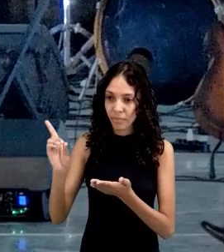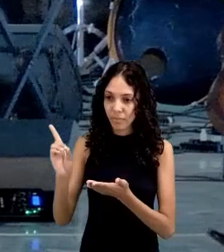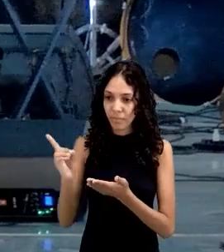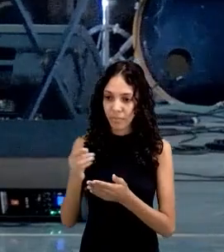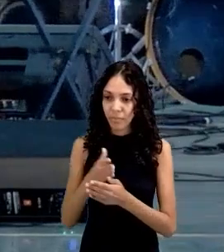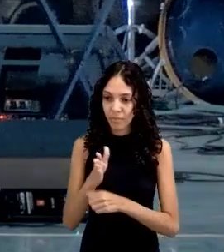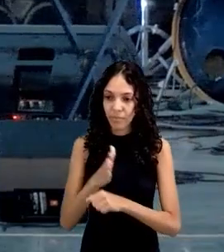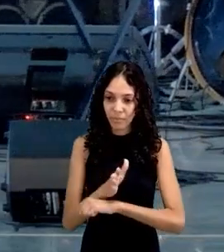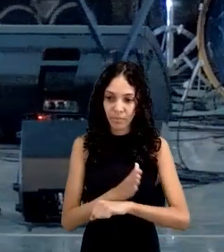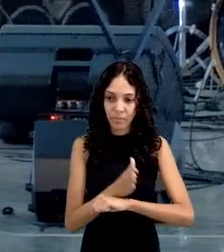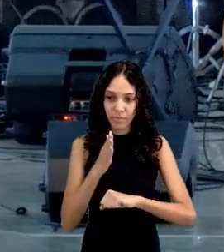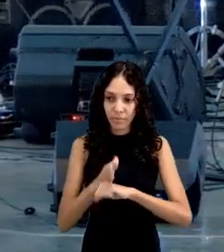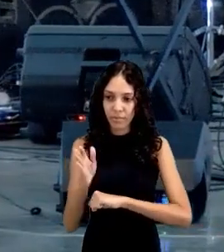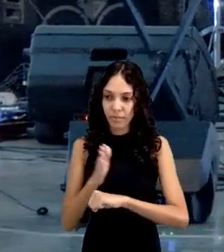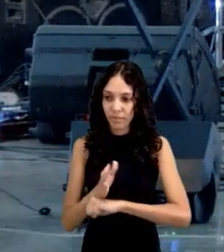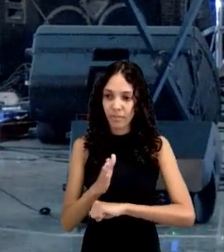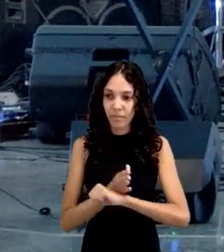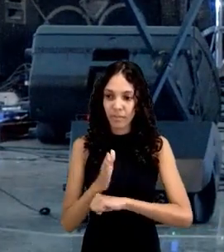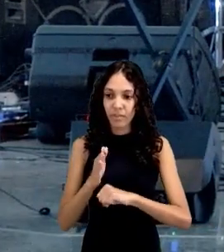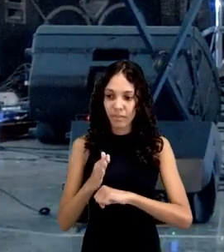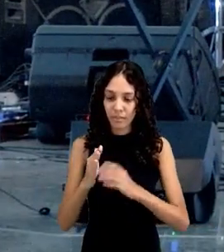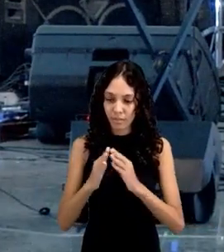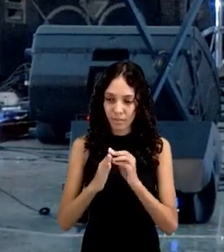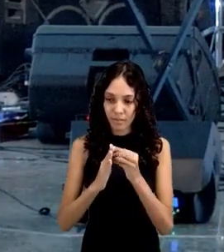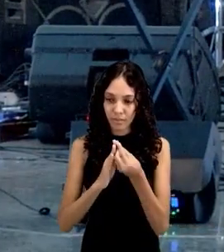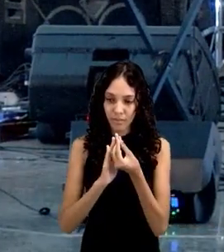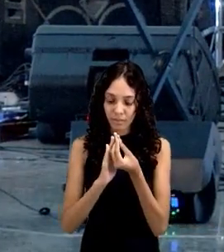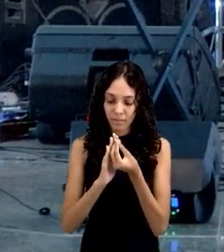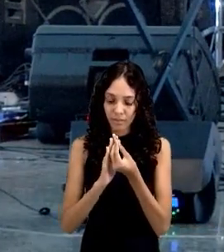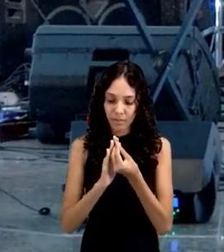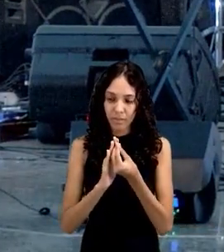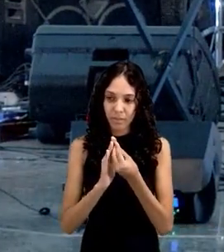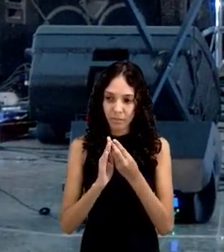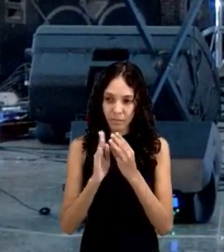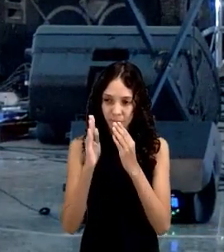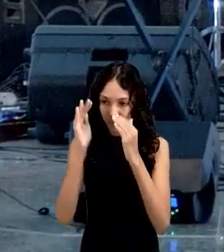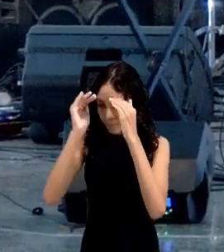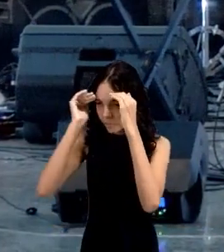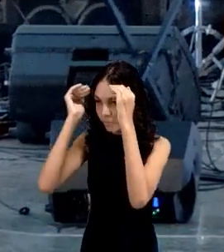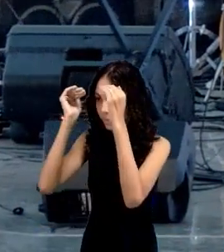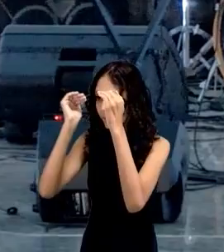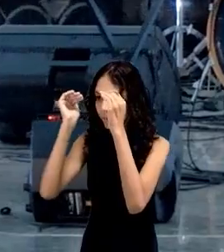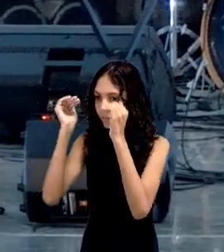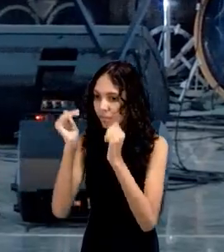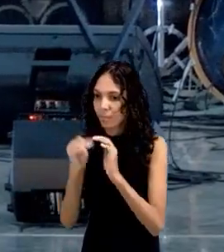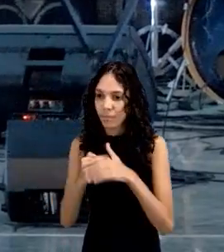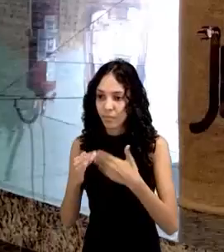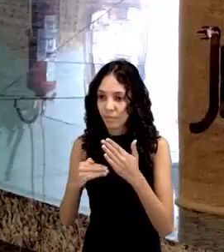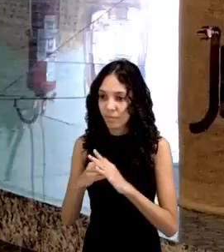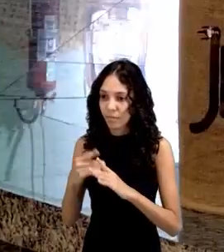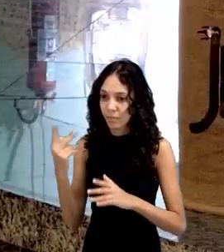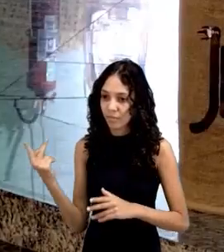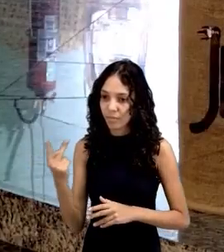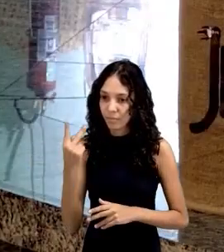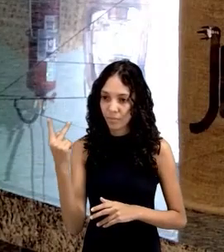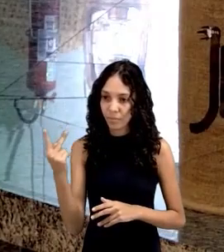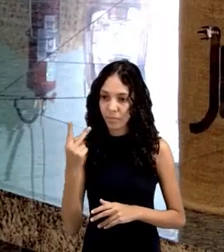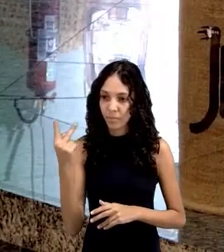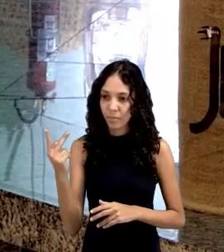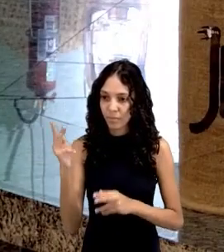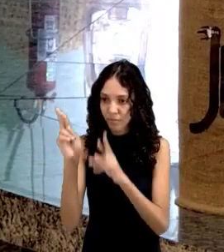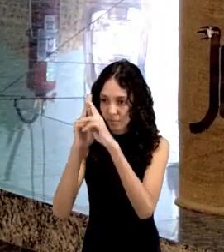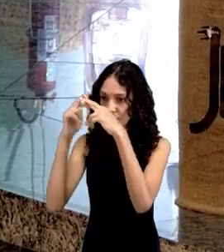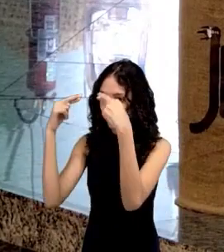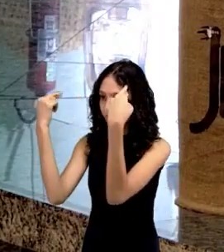valores do reino de Deus precisam estar embutidos em nossa mente. Isso só vai acontecer se nos dedicarmos à palavra do Senhor. O mundo vai